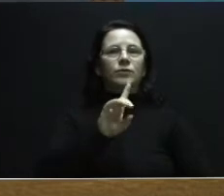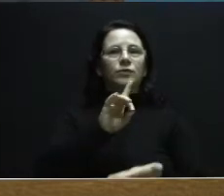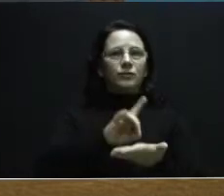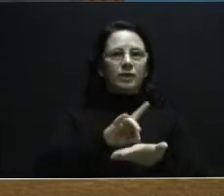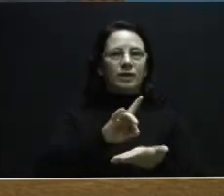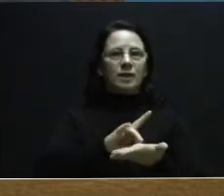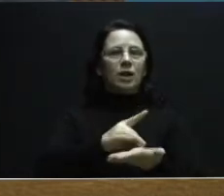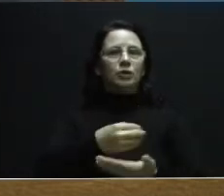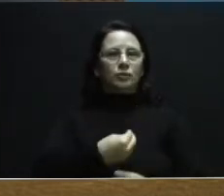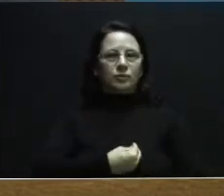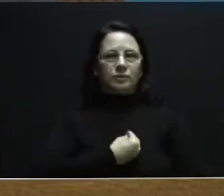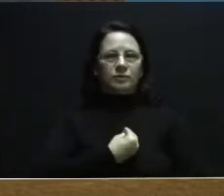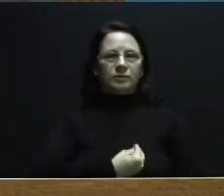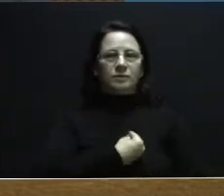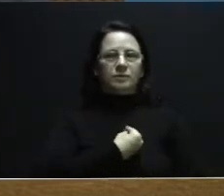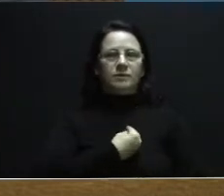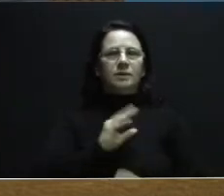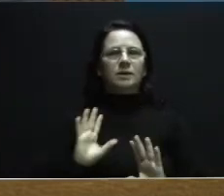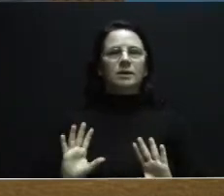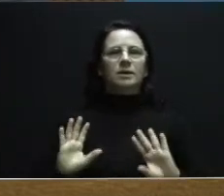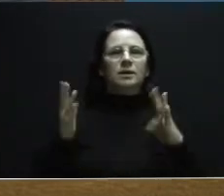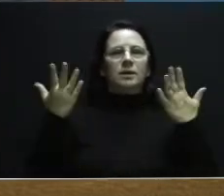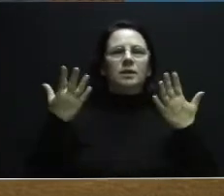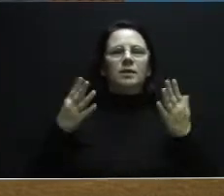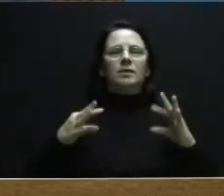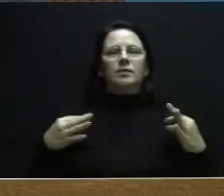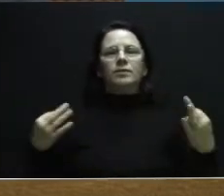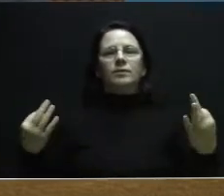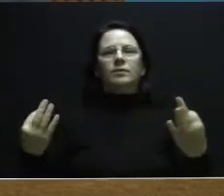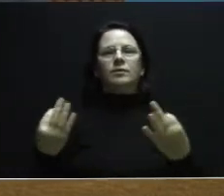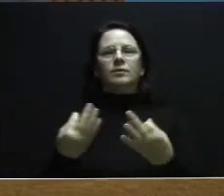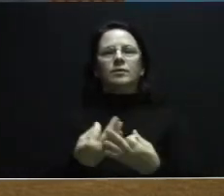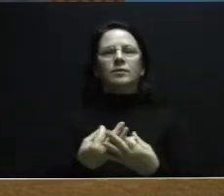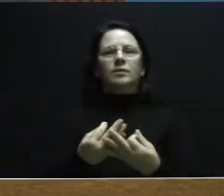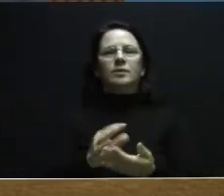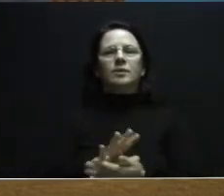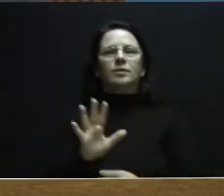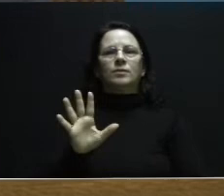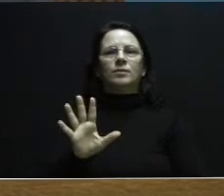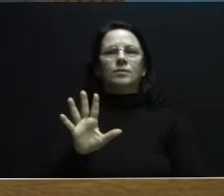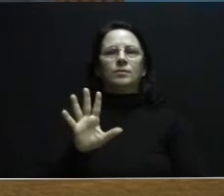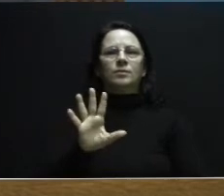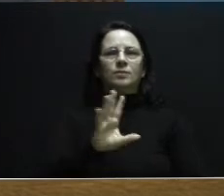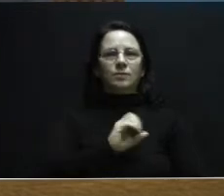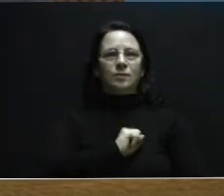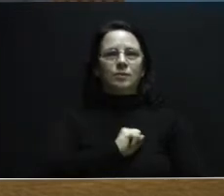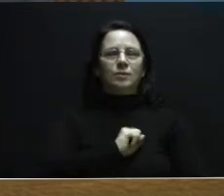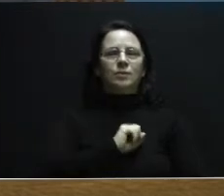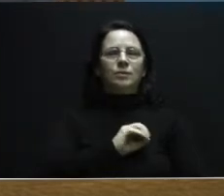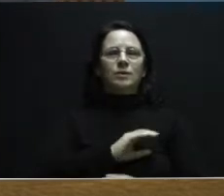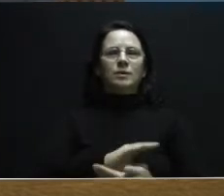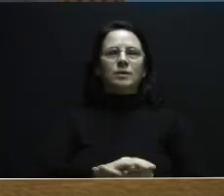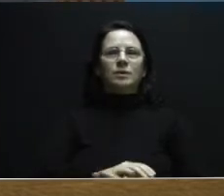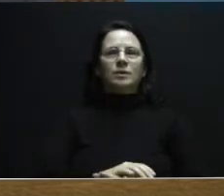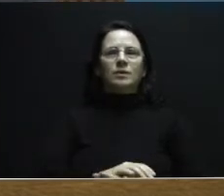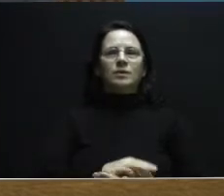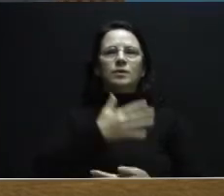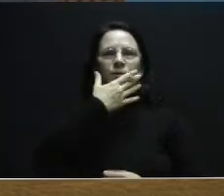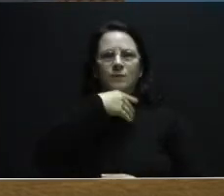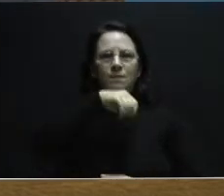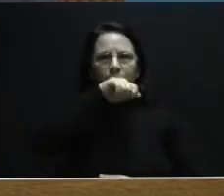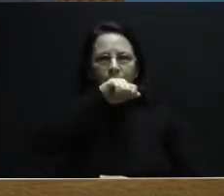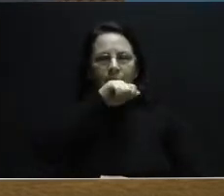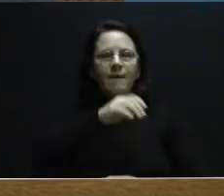Então, quando a gente celebra a família, a gente está celebrando o amor do nosso Pai, que veio,